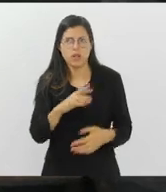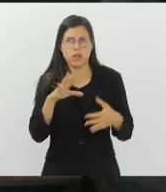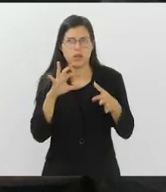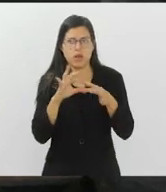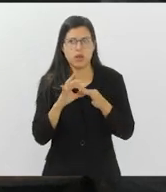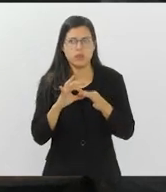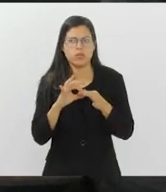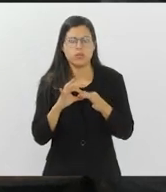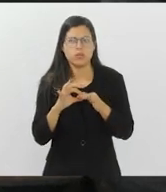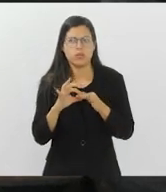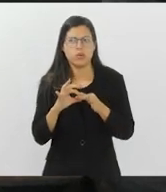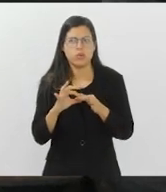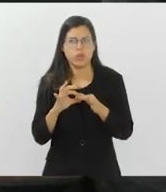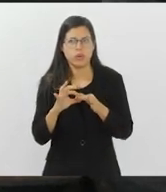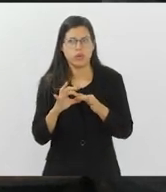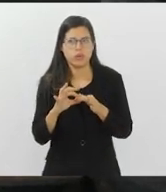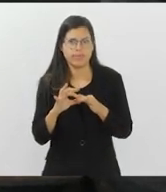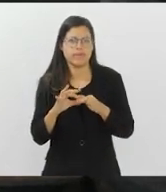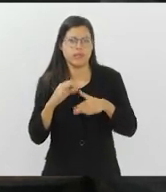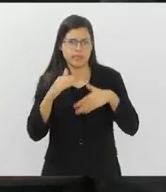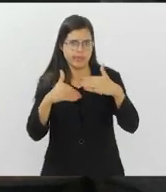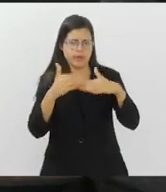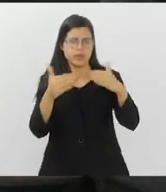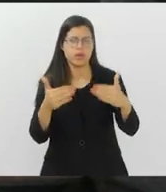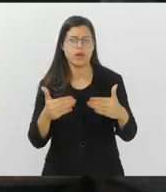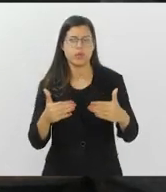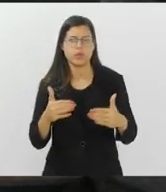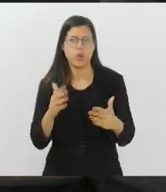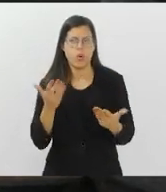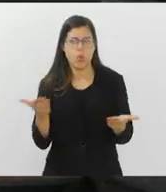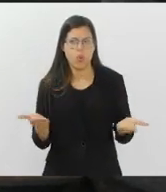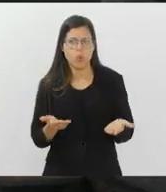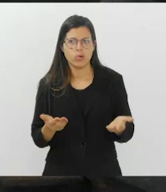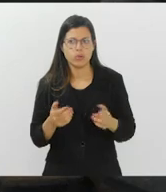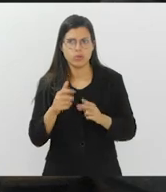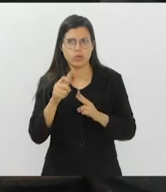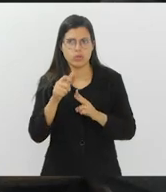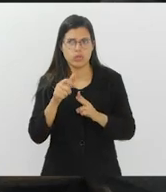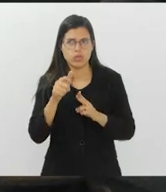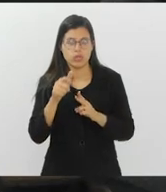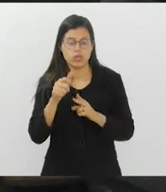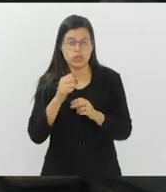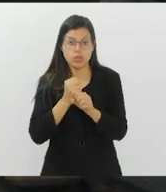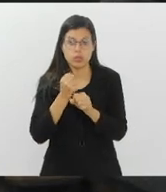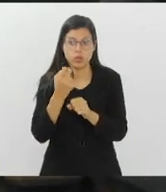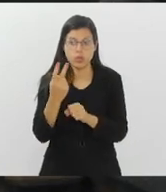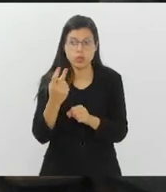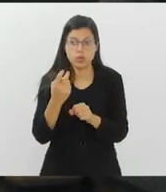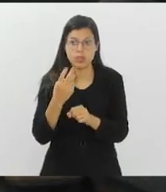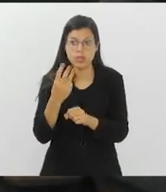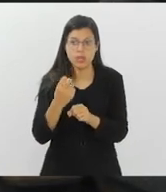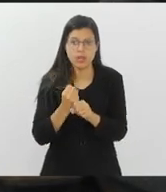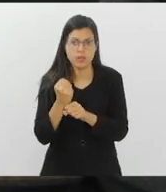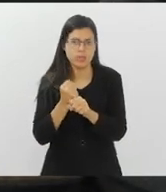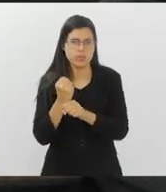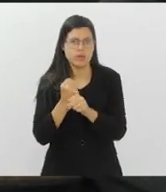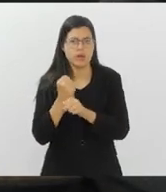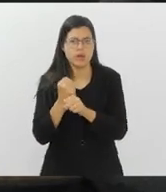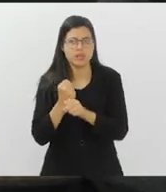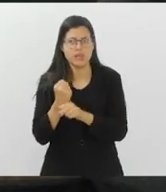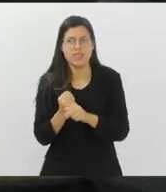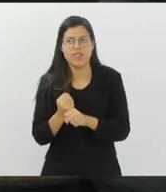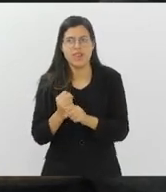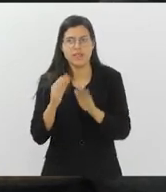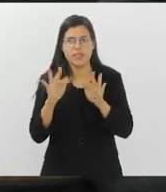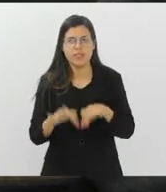que transforma-se num processo sancionador, está levando hoje uma média de 2 a 3 anos para que a gente conclua essa reclamação.